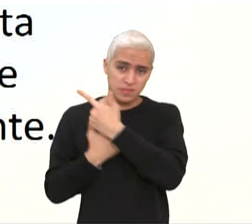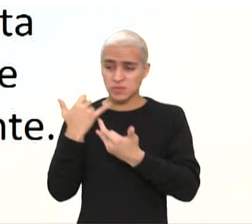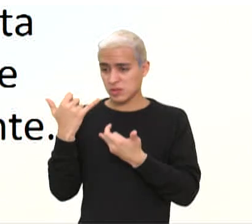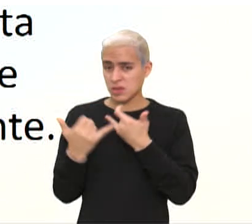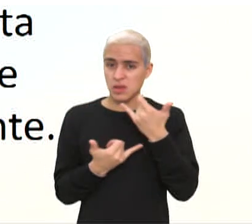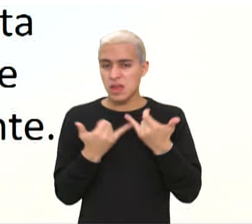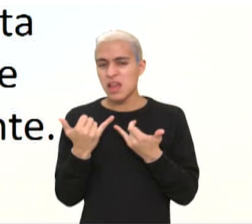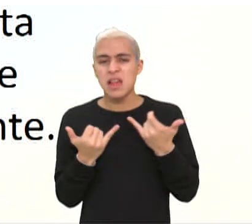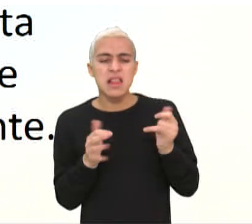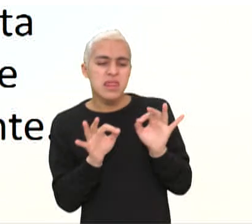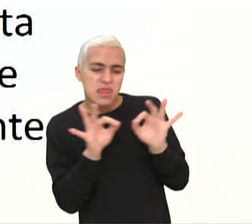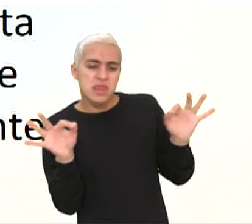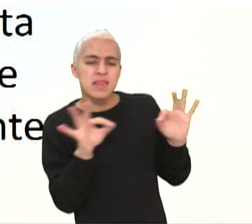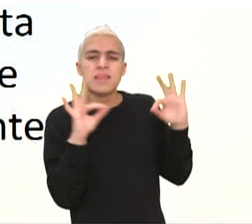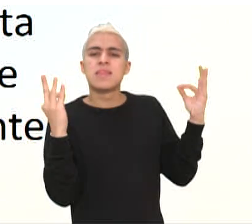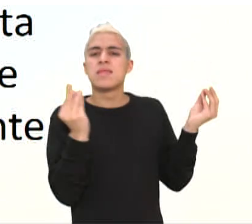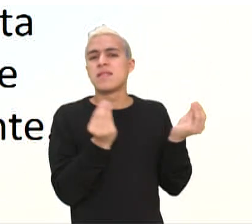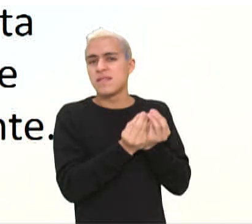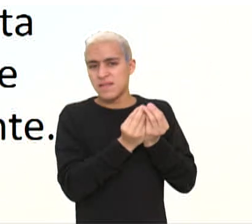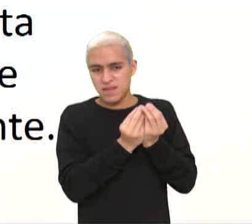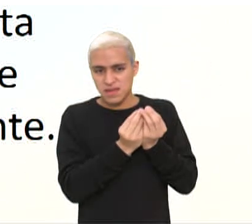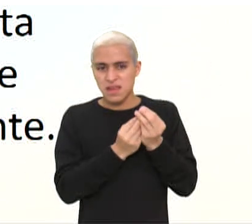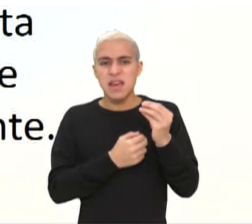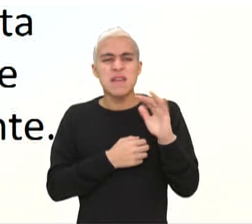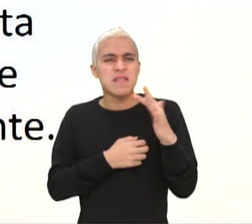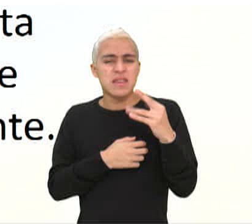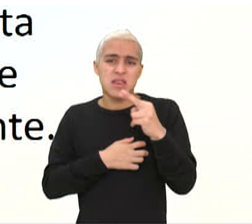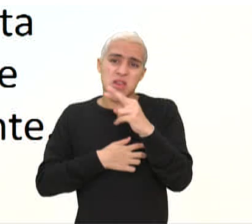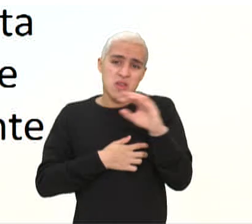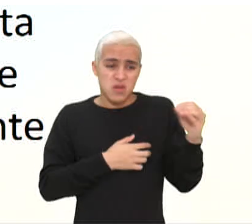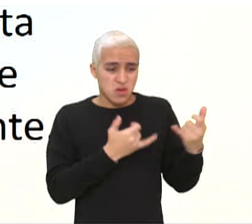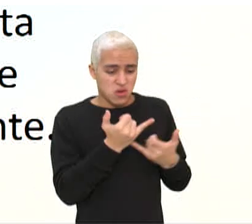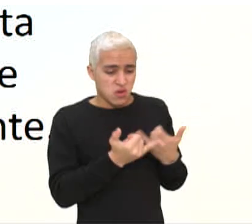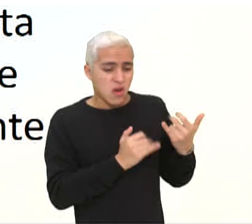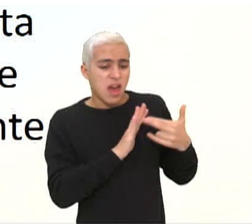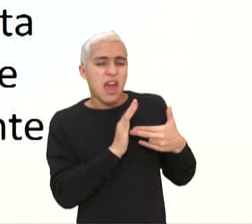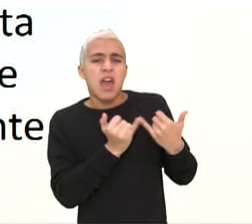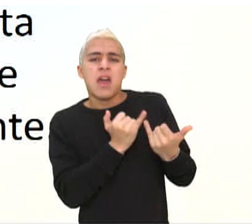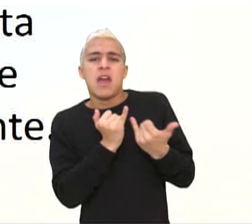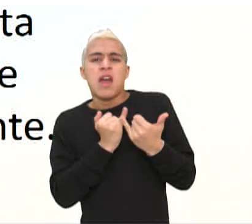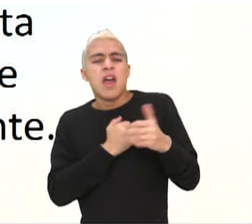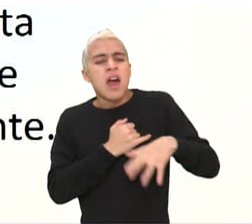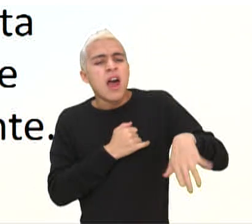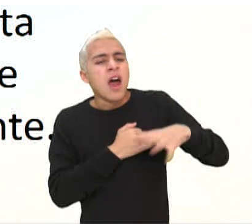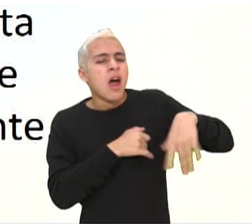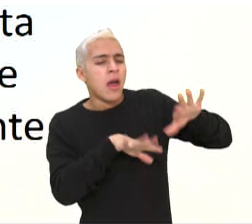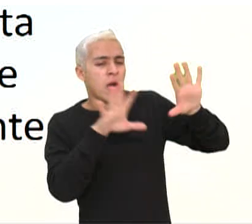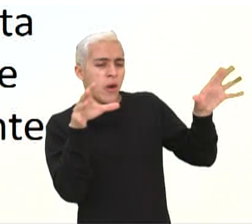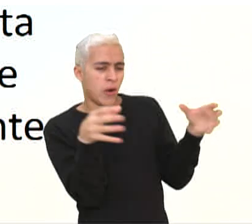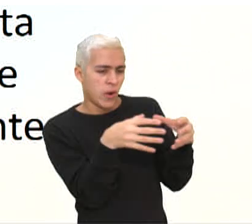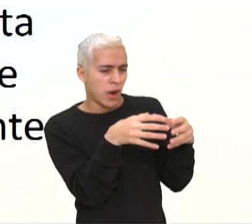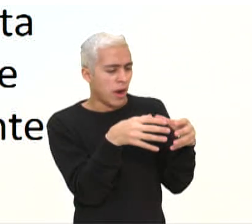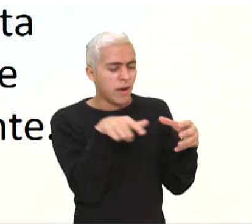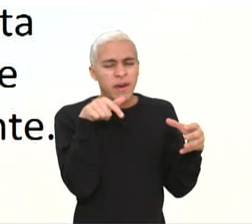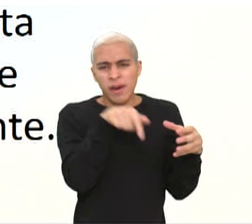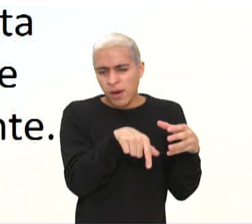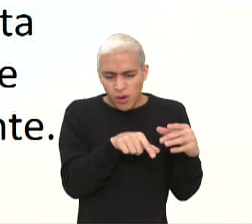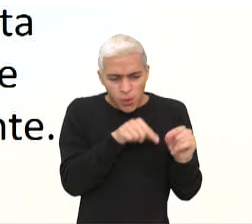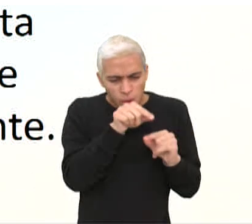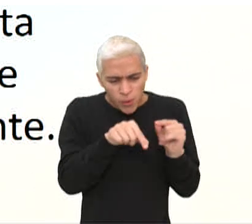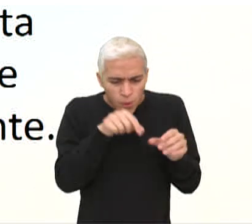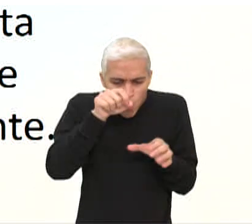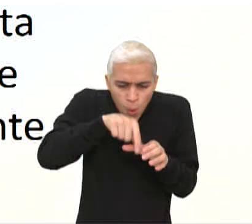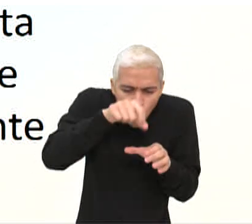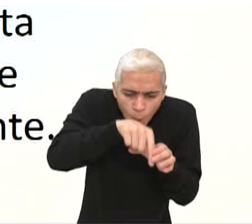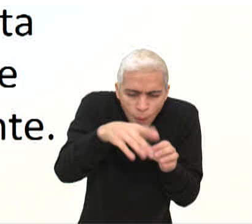nome genérico para uma família de 200 jogos aproximadamente com regras semelhantes, chamado jogo de semeadura e